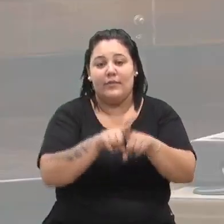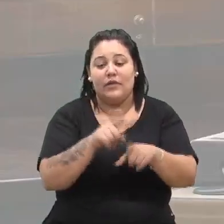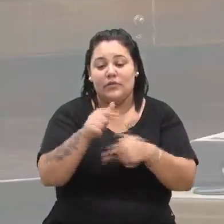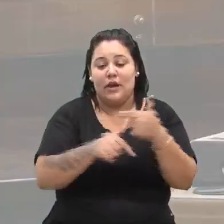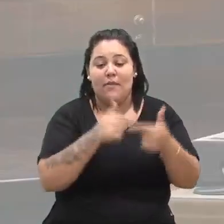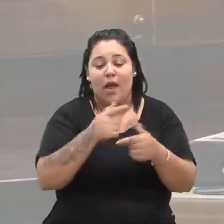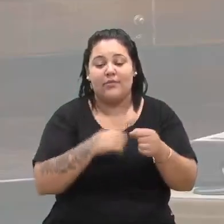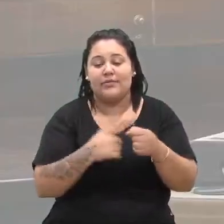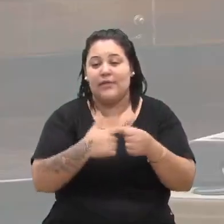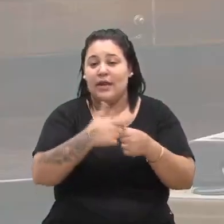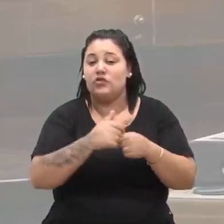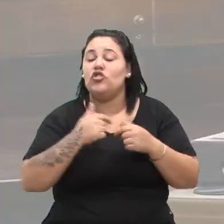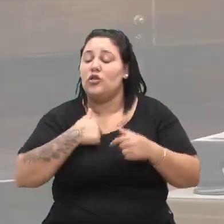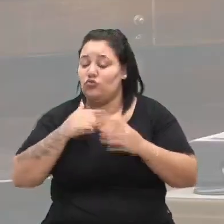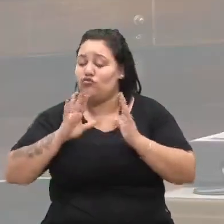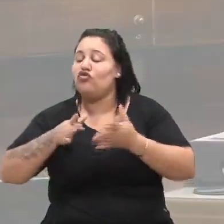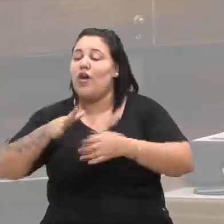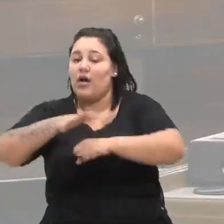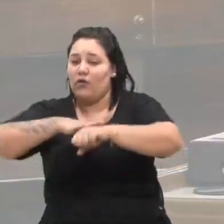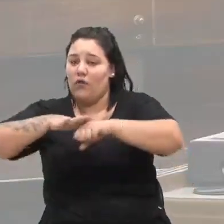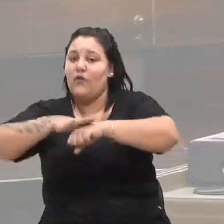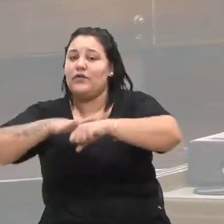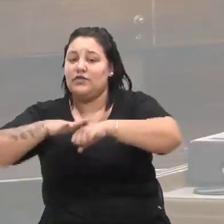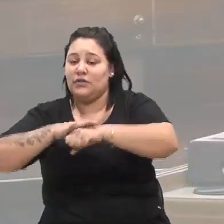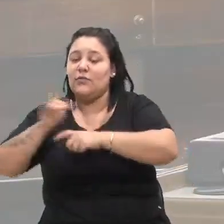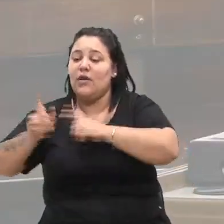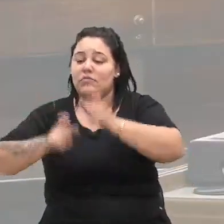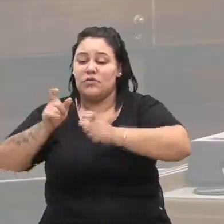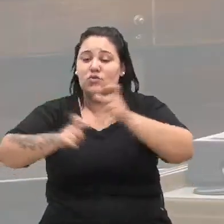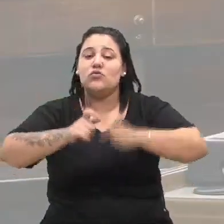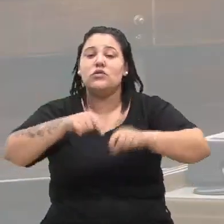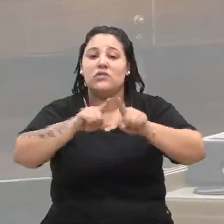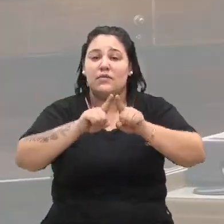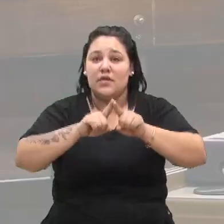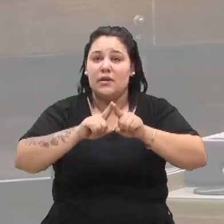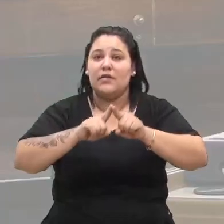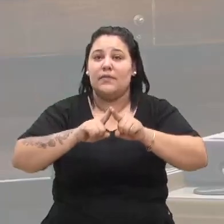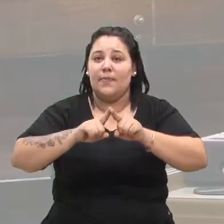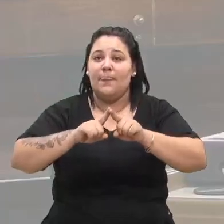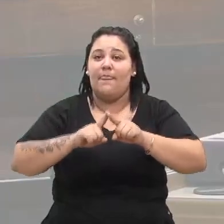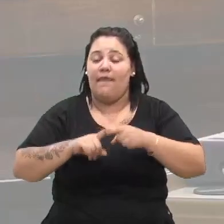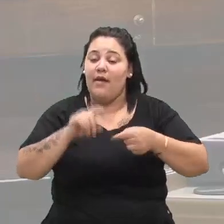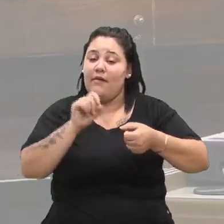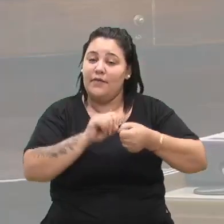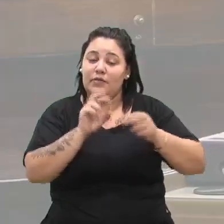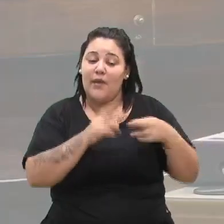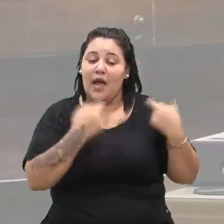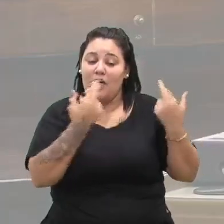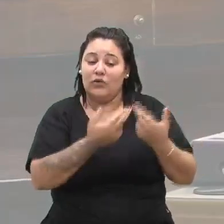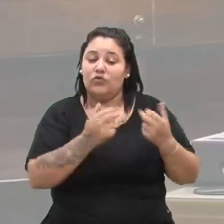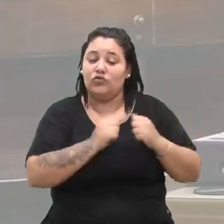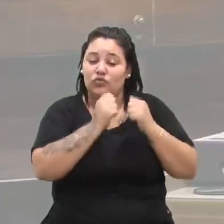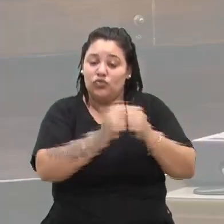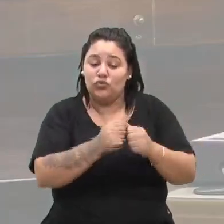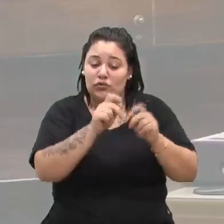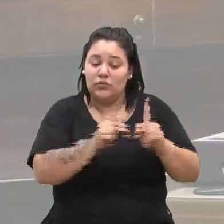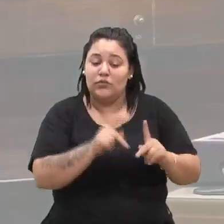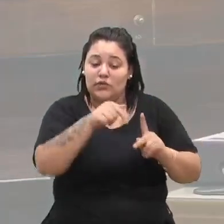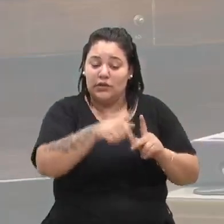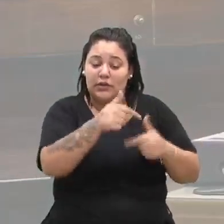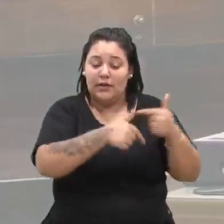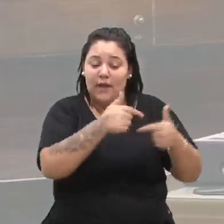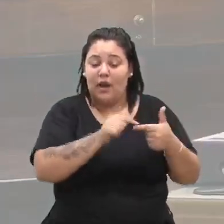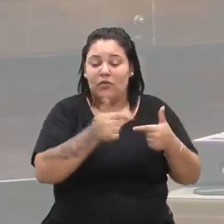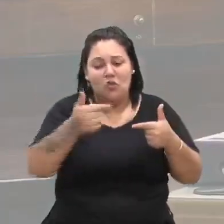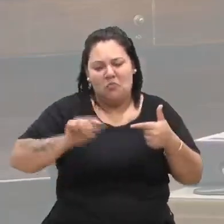eu conversei com esse pessoal, até fiz uma reunião com o pessoal que faz a varreção, fiz uma reunião com o pessoal que também trabalha em outro setor da